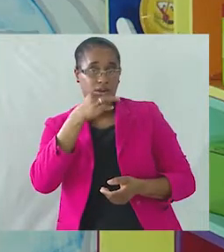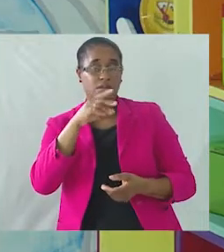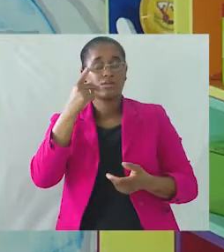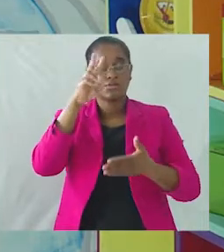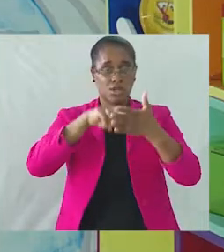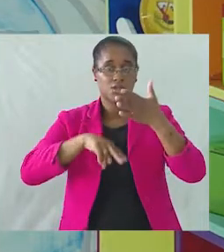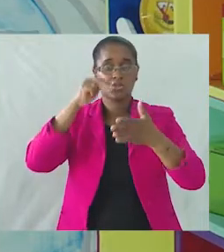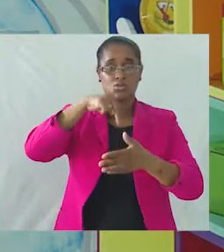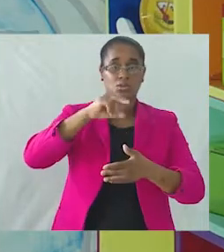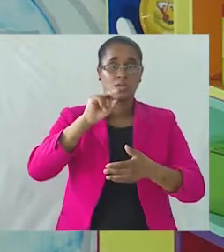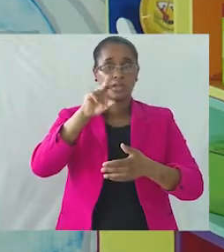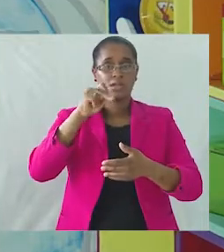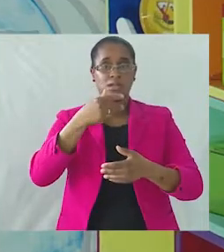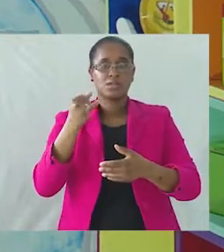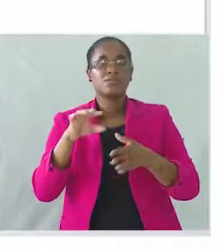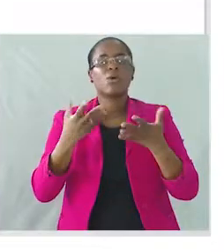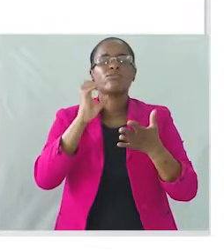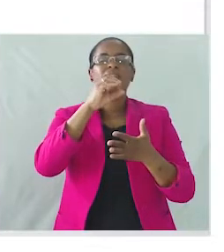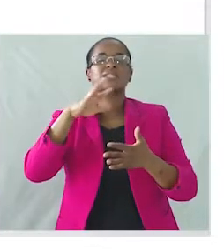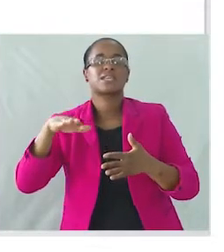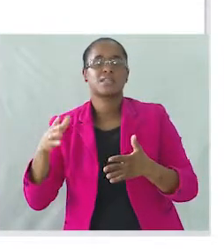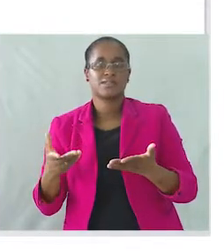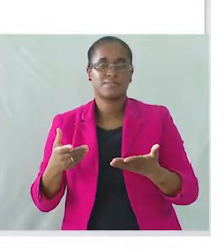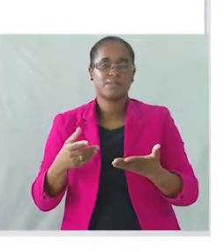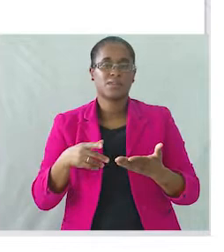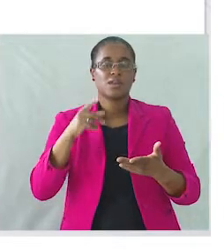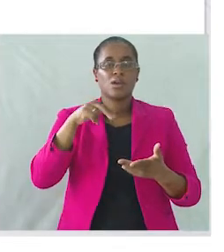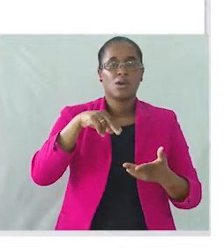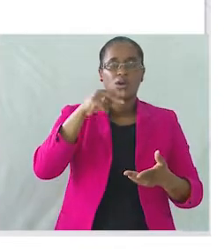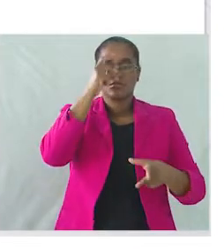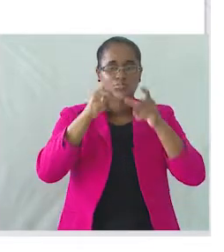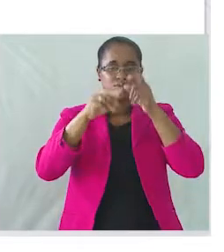ciência. Como é que será? Portanto,